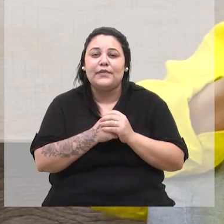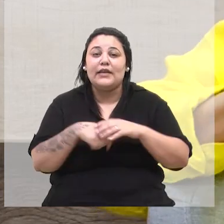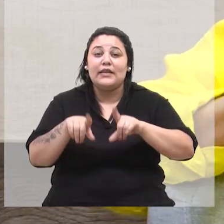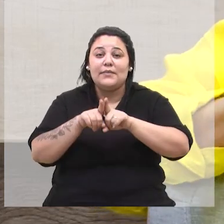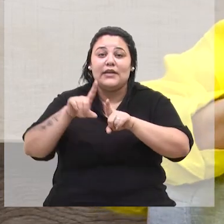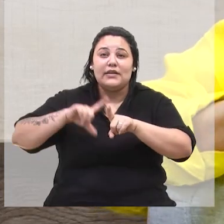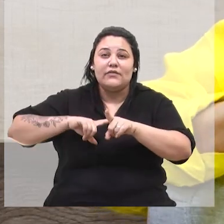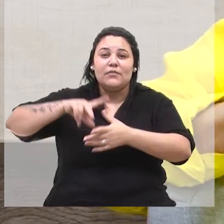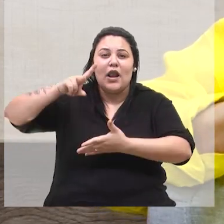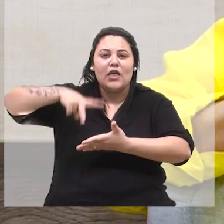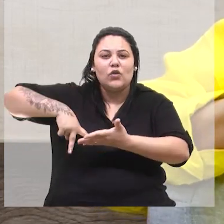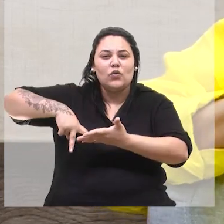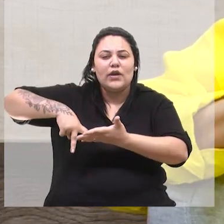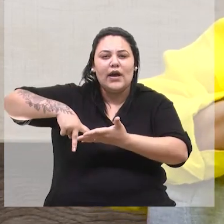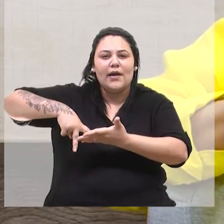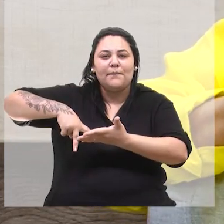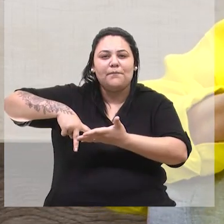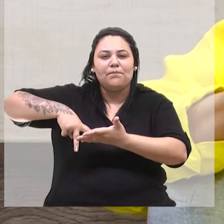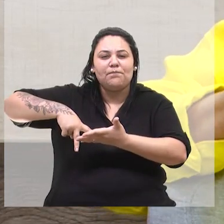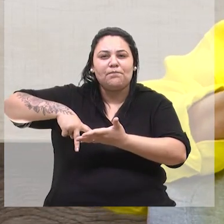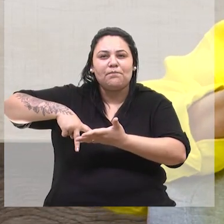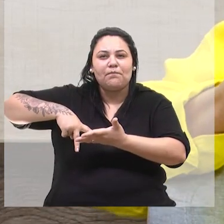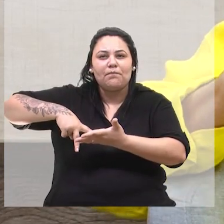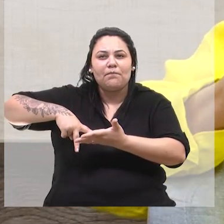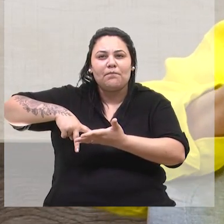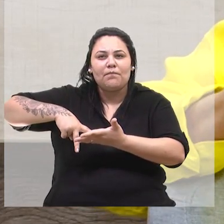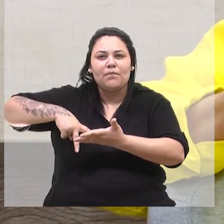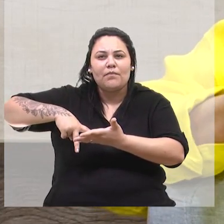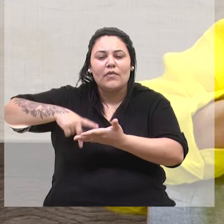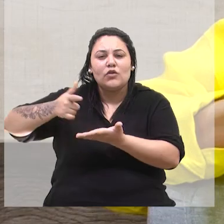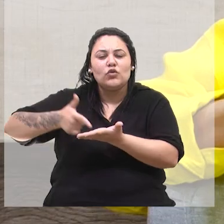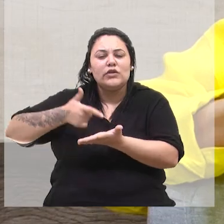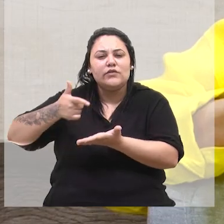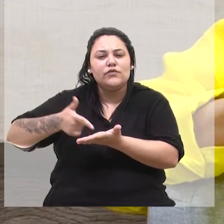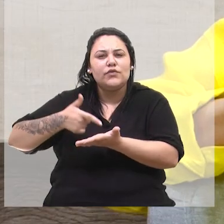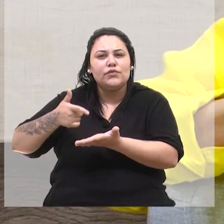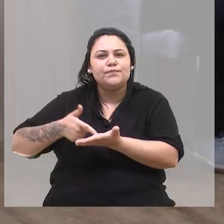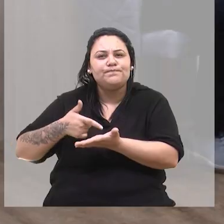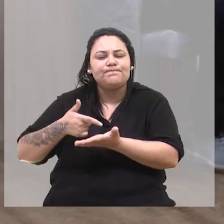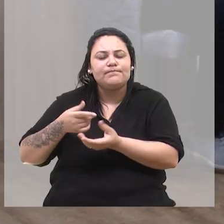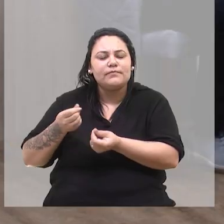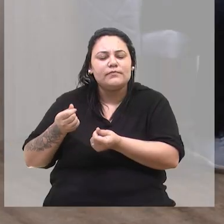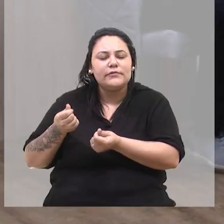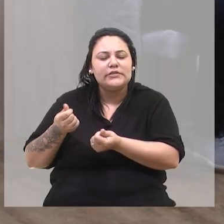sugiro uma leitura em torno da obra